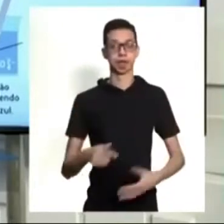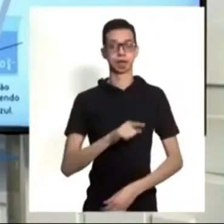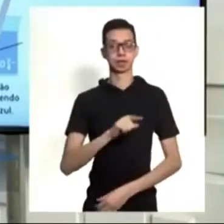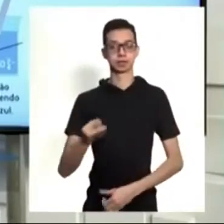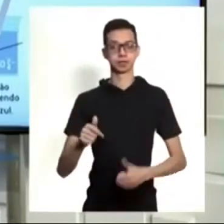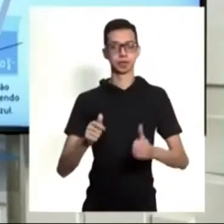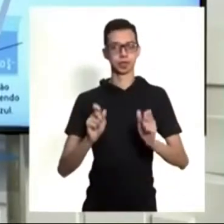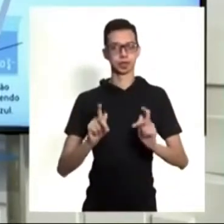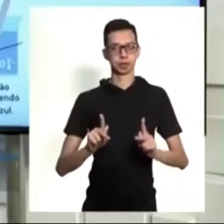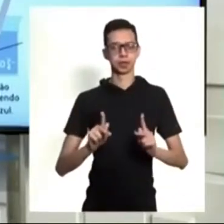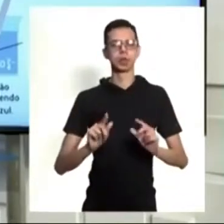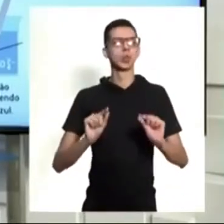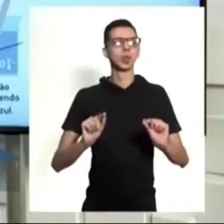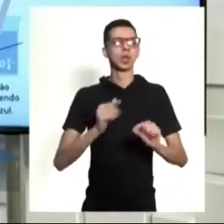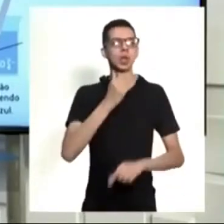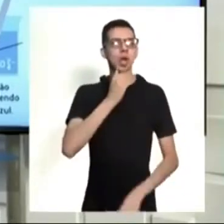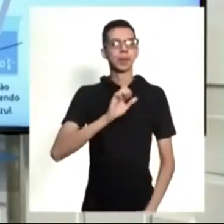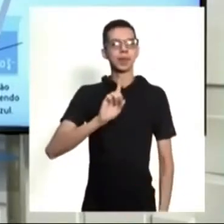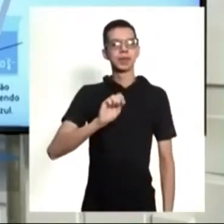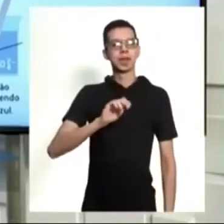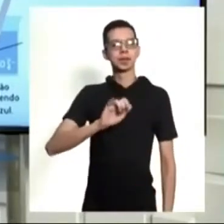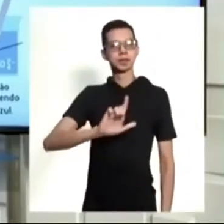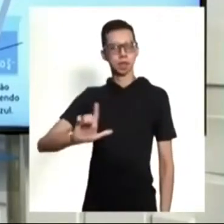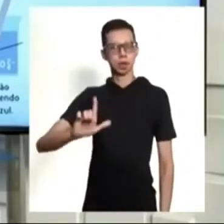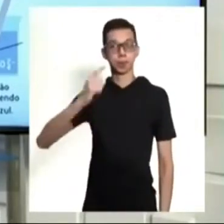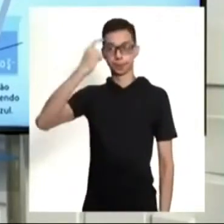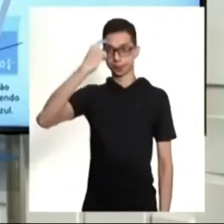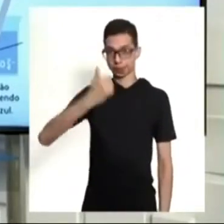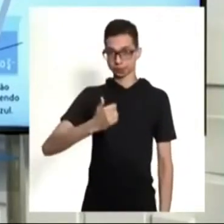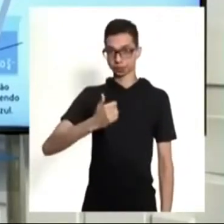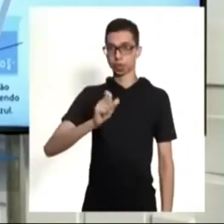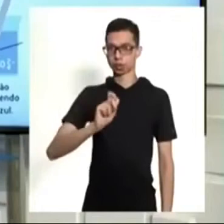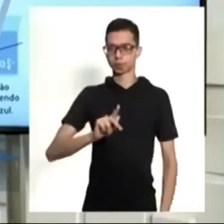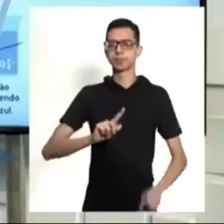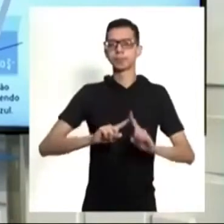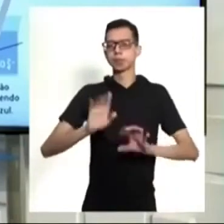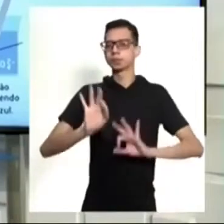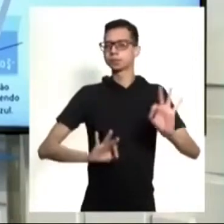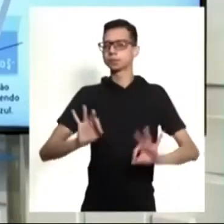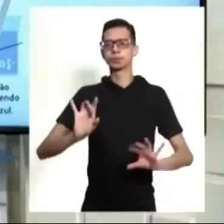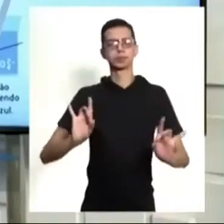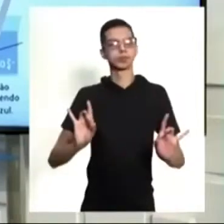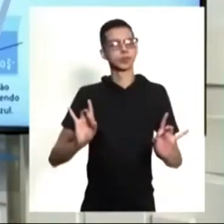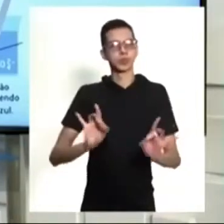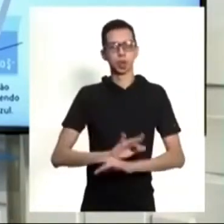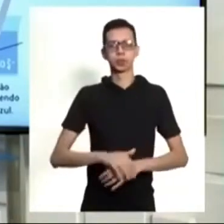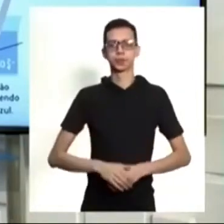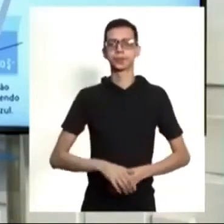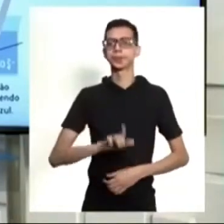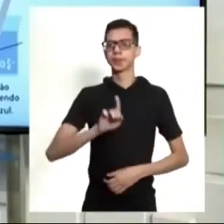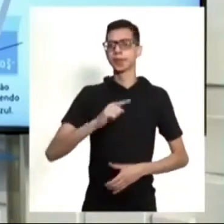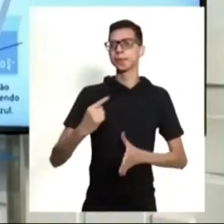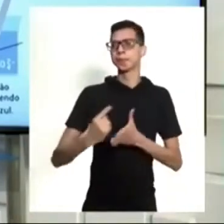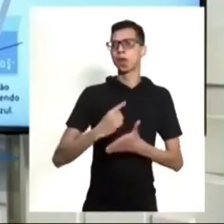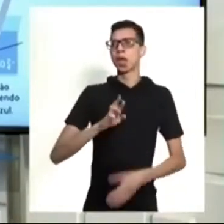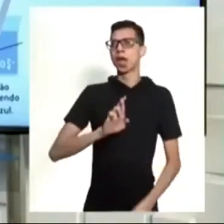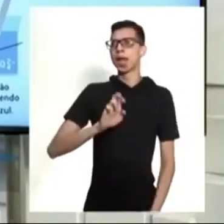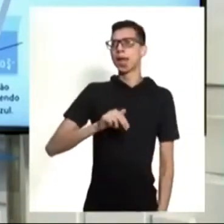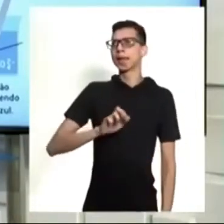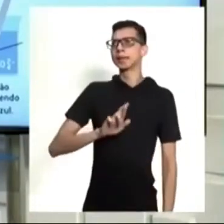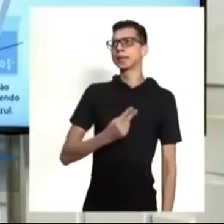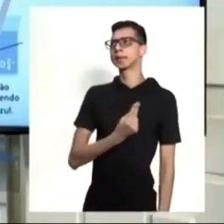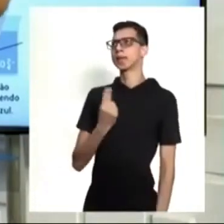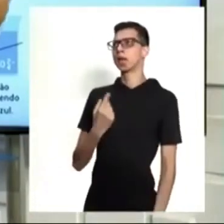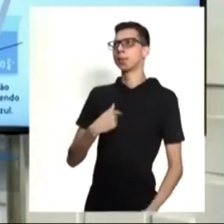sequência, o que Daniel pensou aqui. Tá bom, gente? Então, mas a montagem é essa. Ô, Renner, necessariamente eu tenho que sempre ter o zinco, o